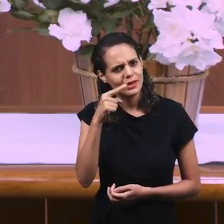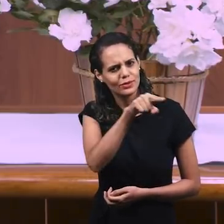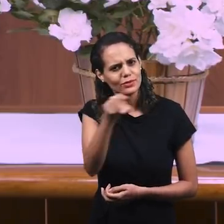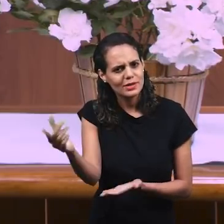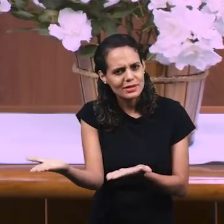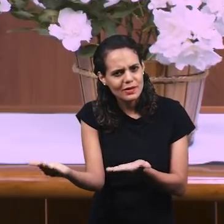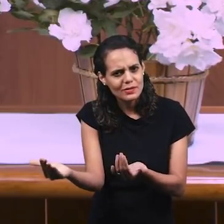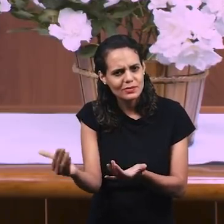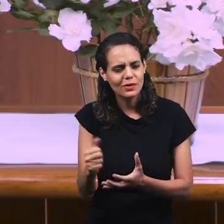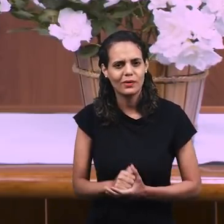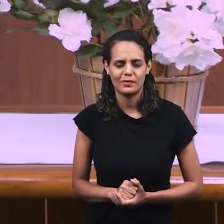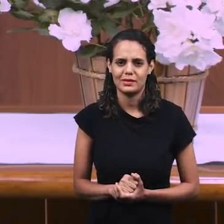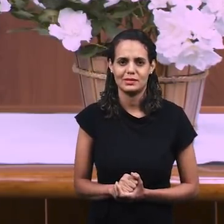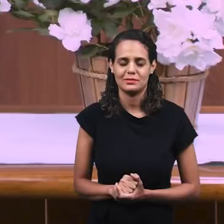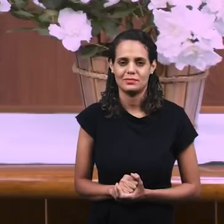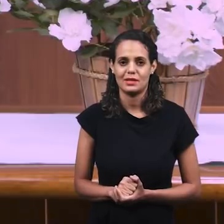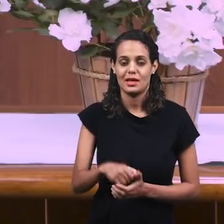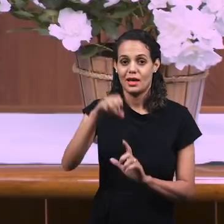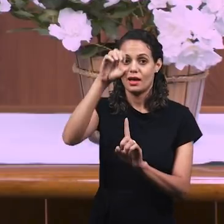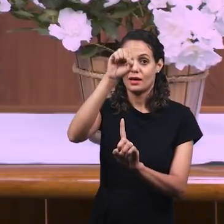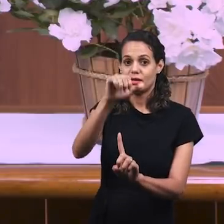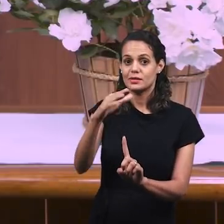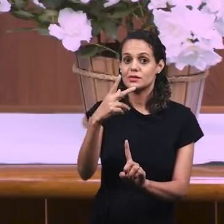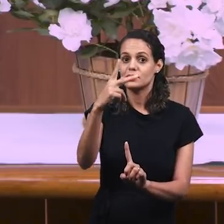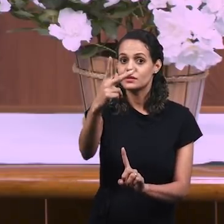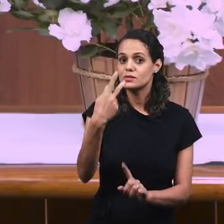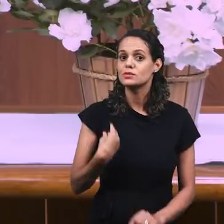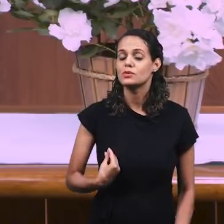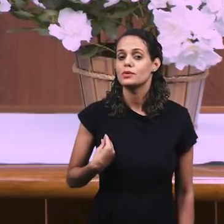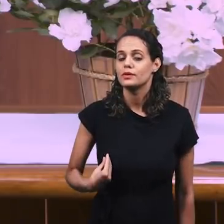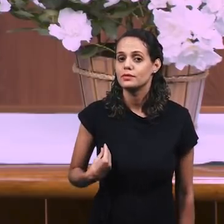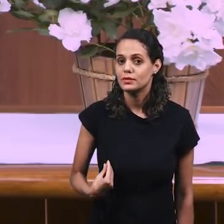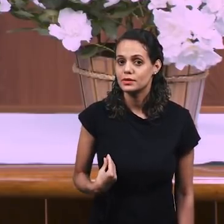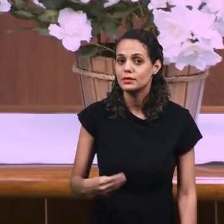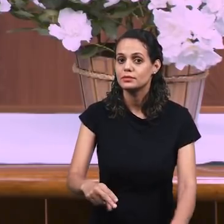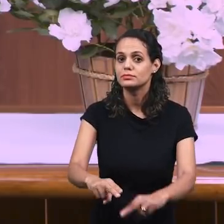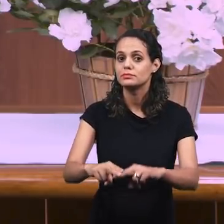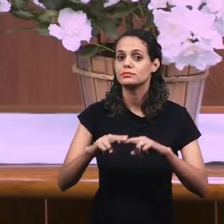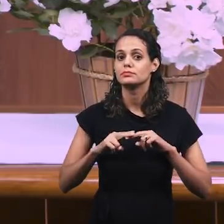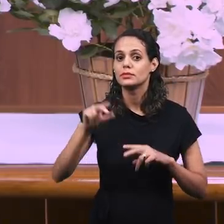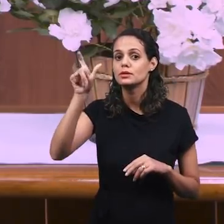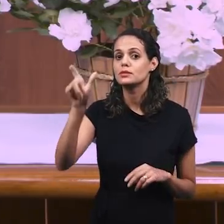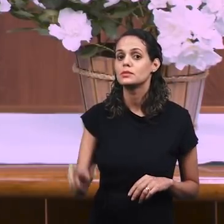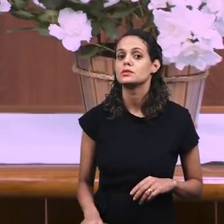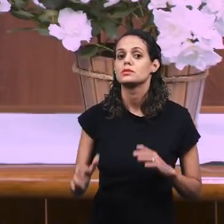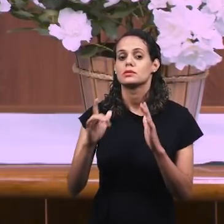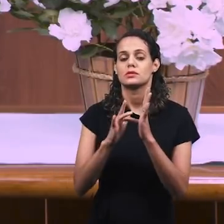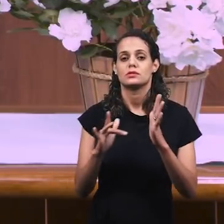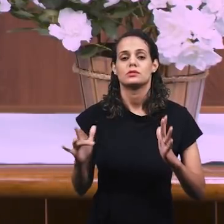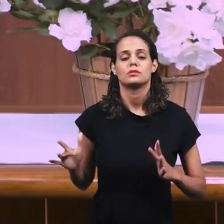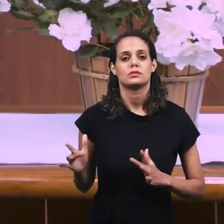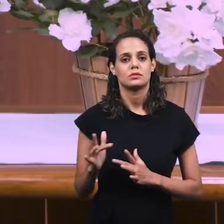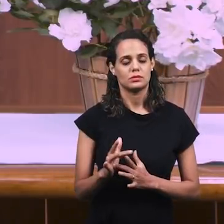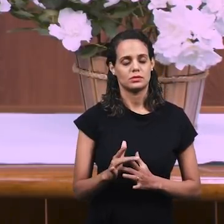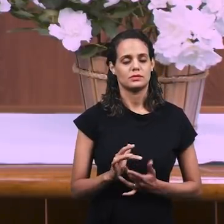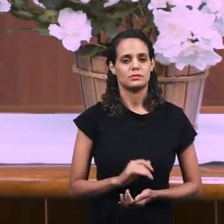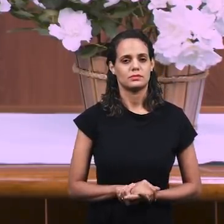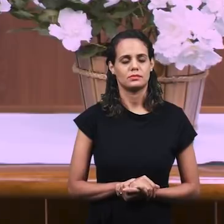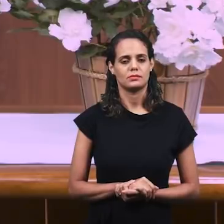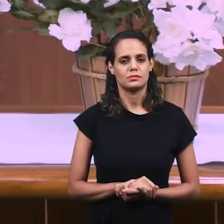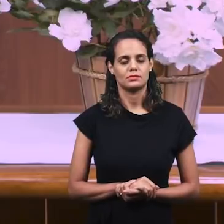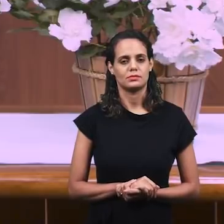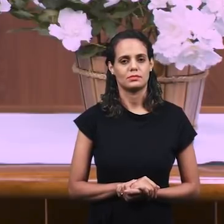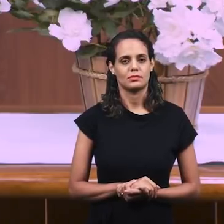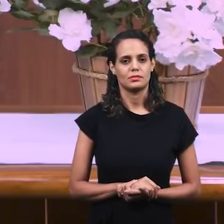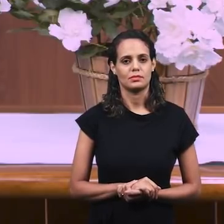Observaram, jovens? A graça na sua vida, ela veio por Jesus. Mas o quanto